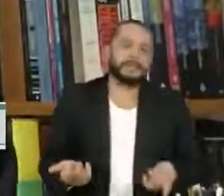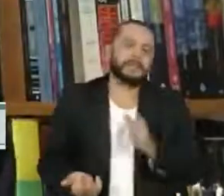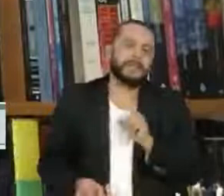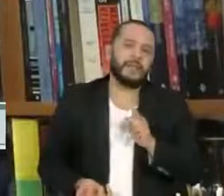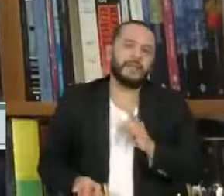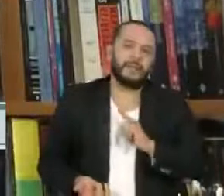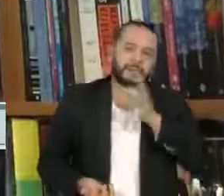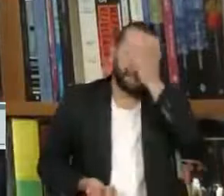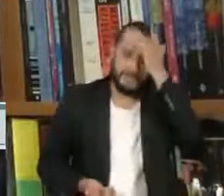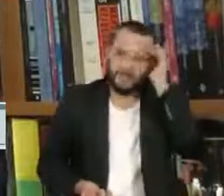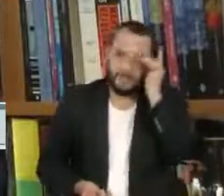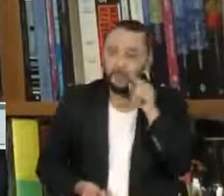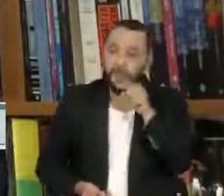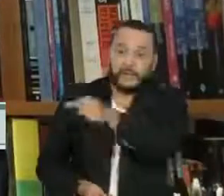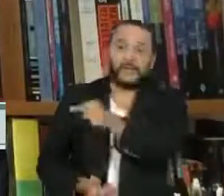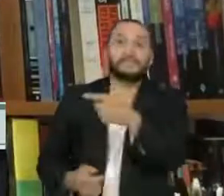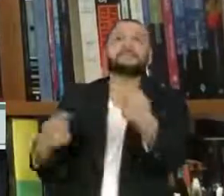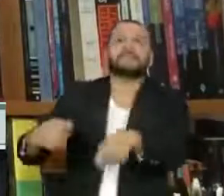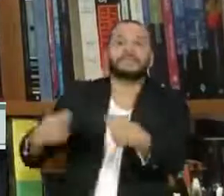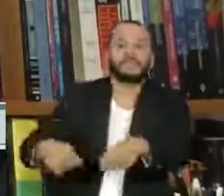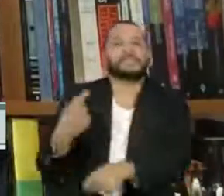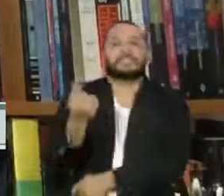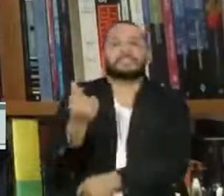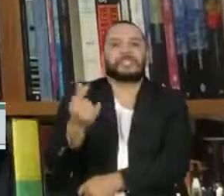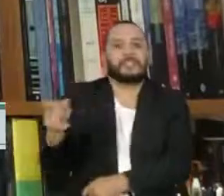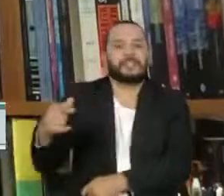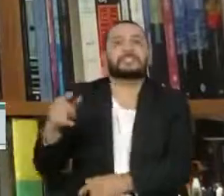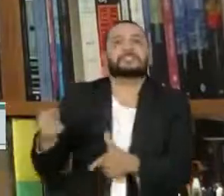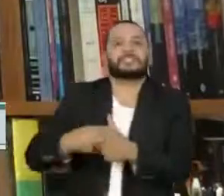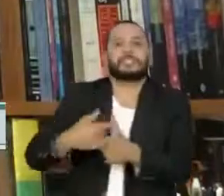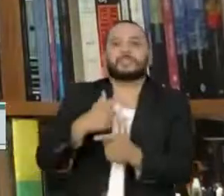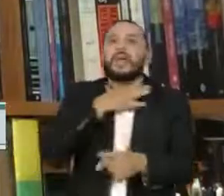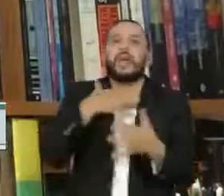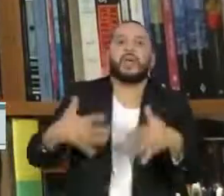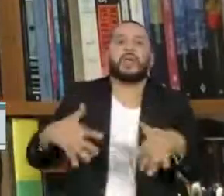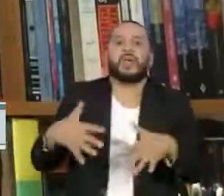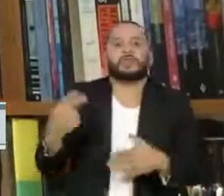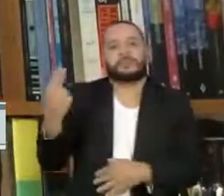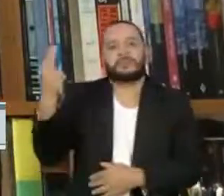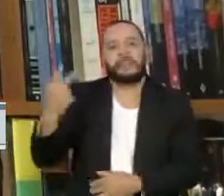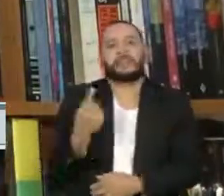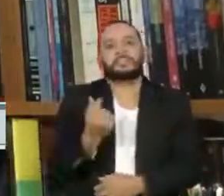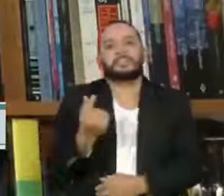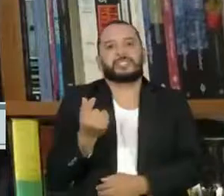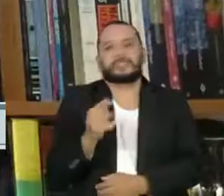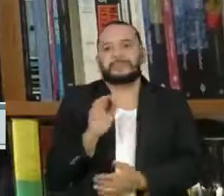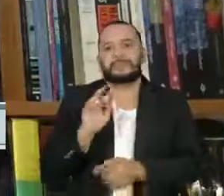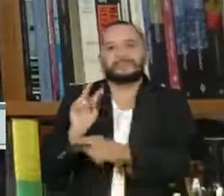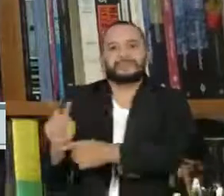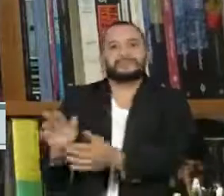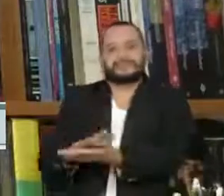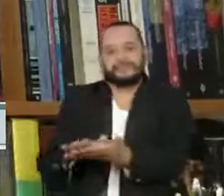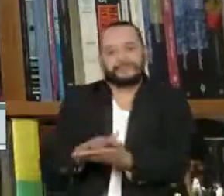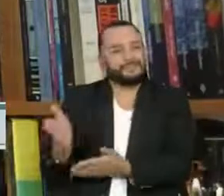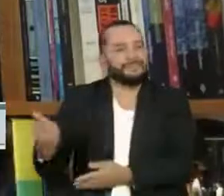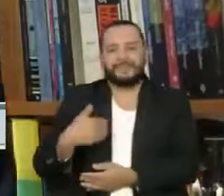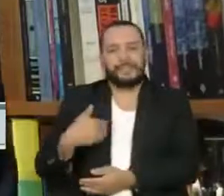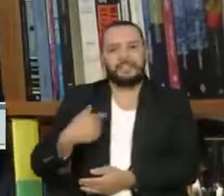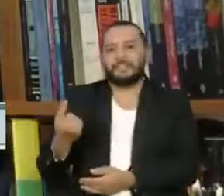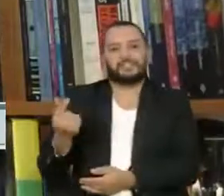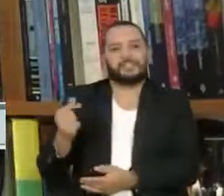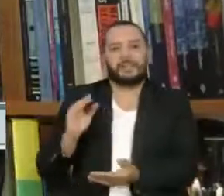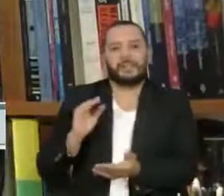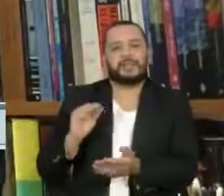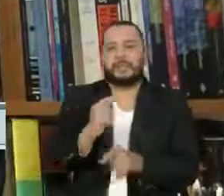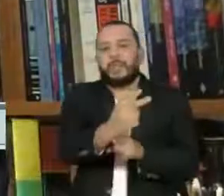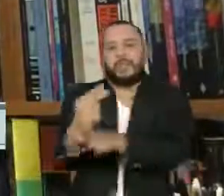está precisando de dinheiro, provavelmente já está endividada e não tem crédito na praça. Se tivesse crédito, faria um empréstimo